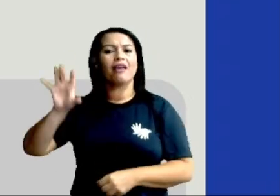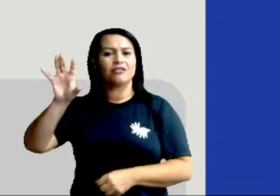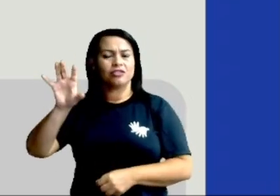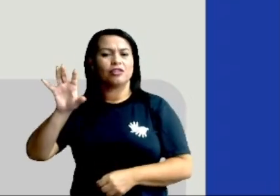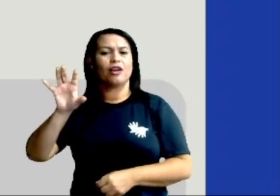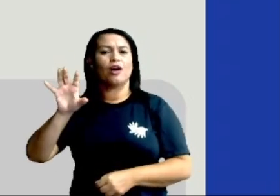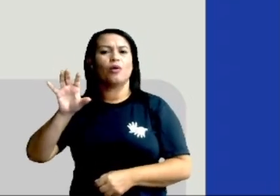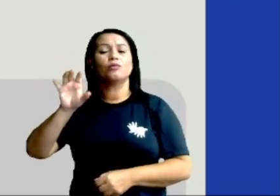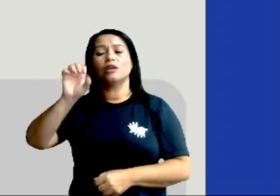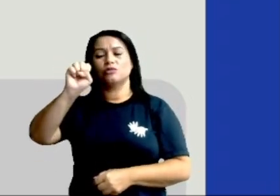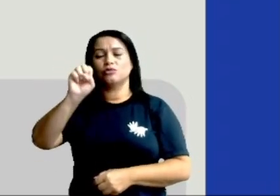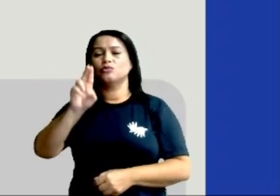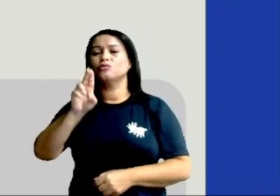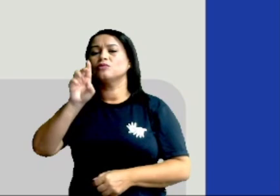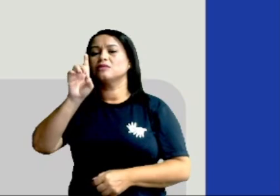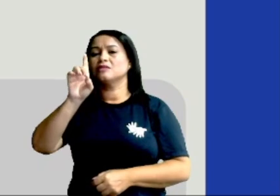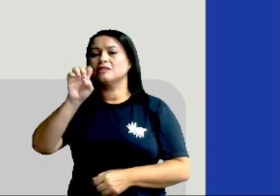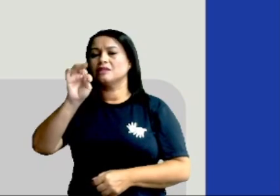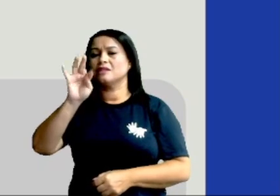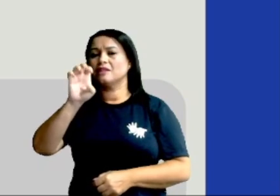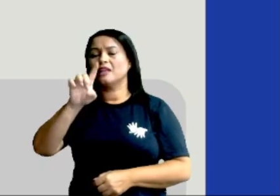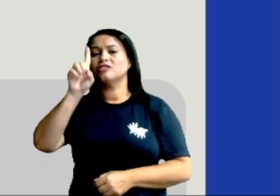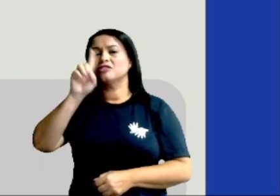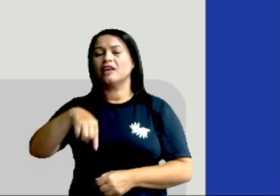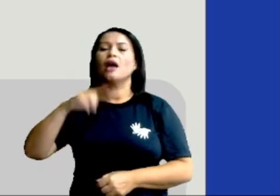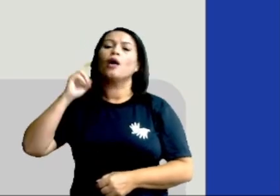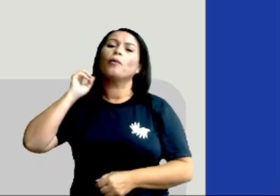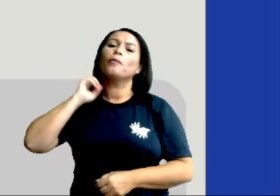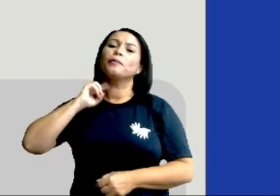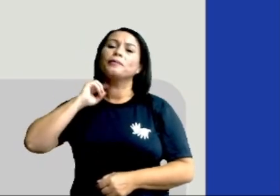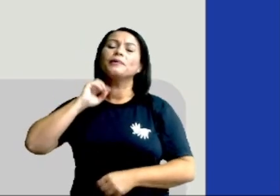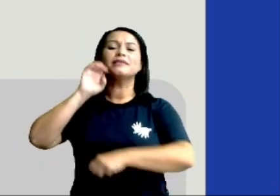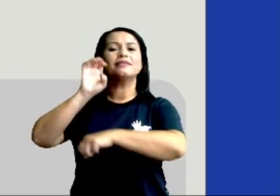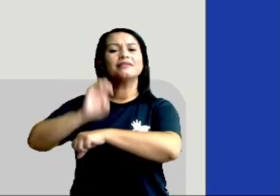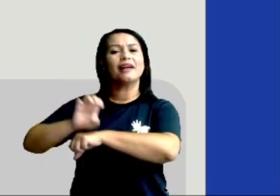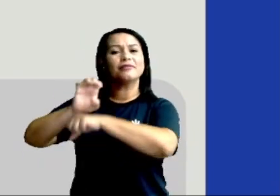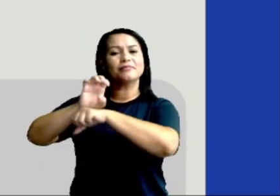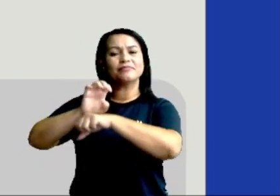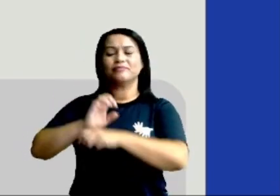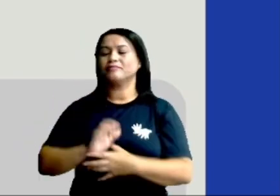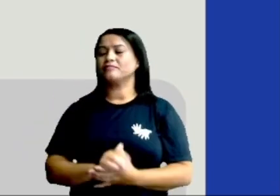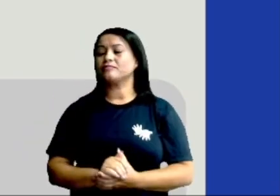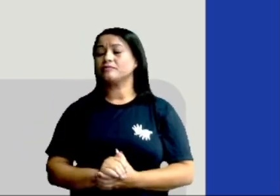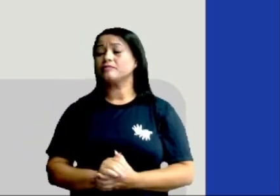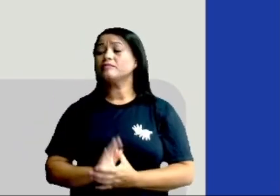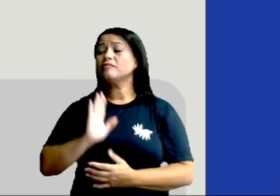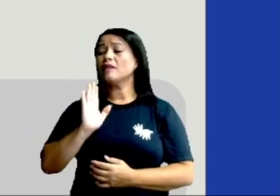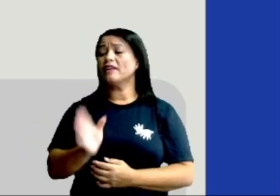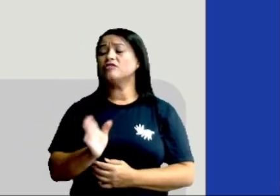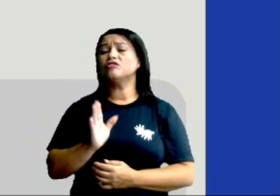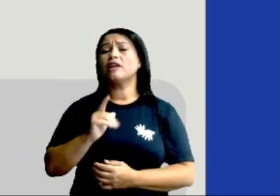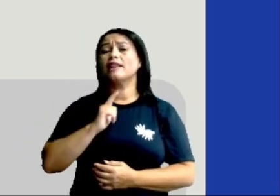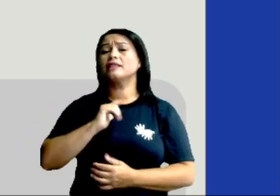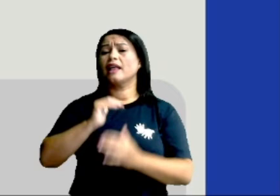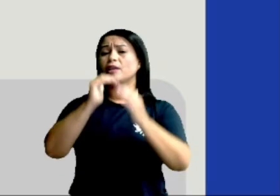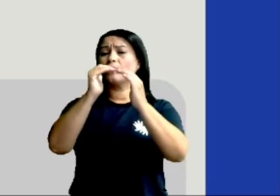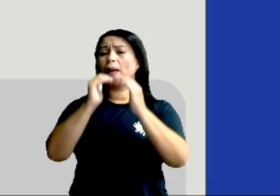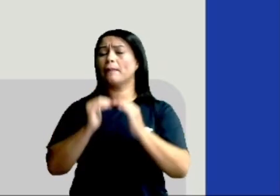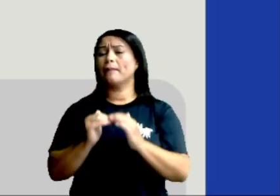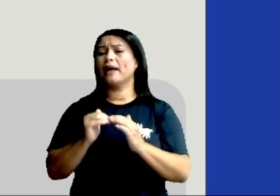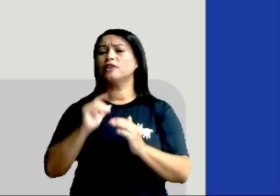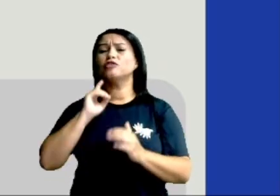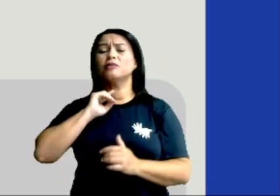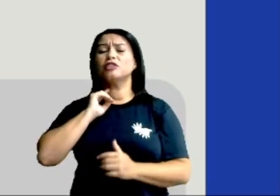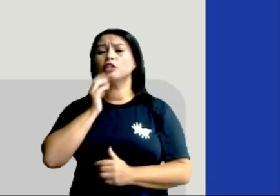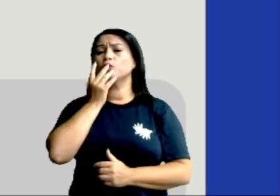tá? Da região Sudeste, é o estado de Minas Gerais. Já essa parte aí abaixo de Minas